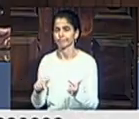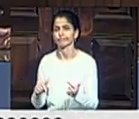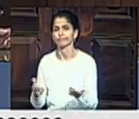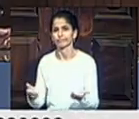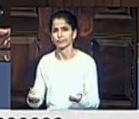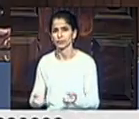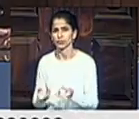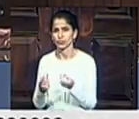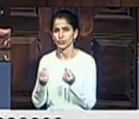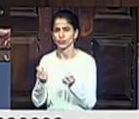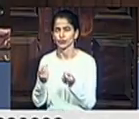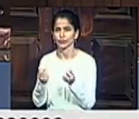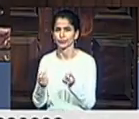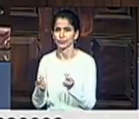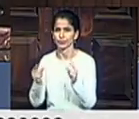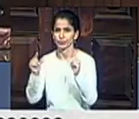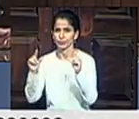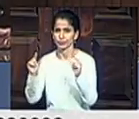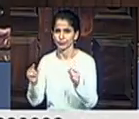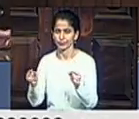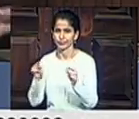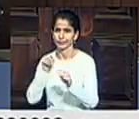da cidadã desse Estado.